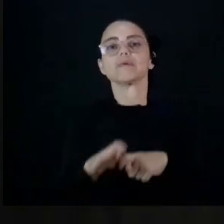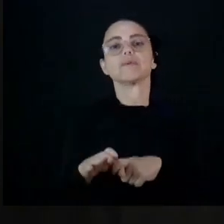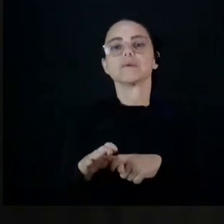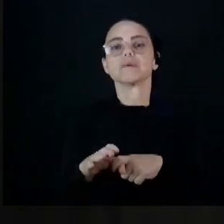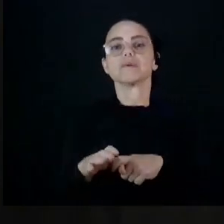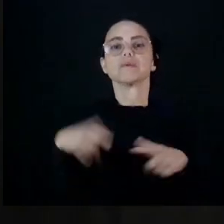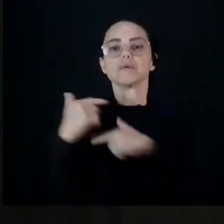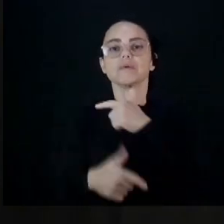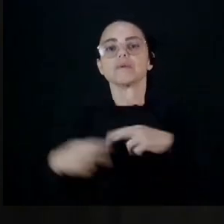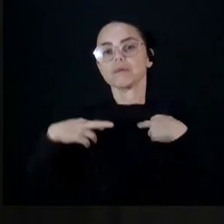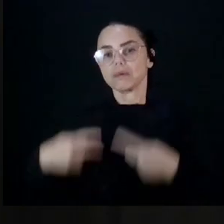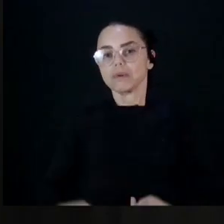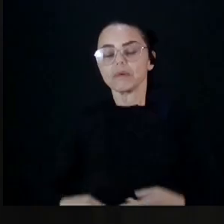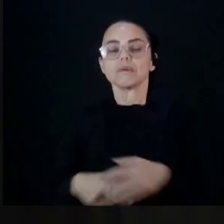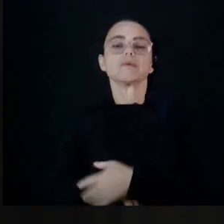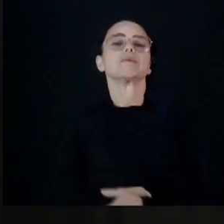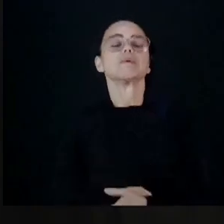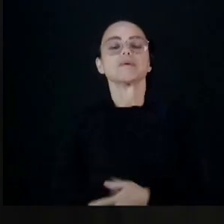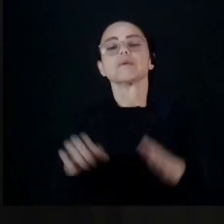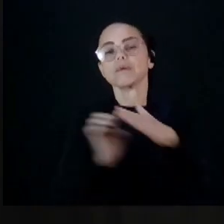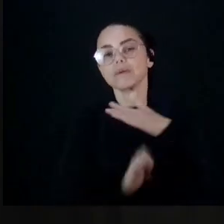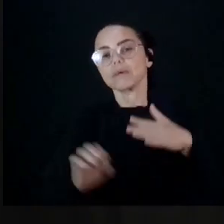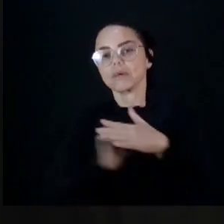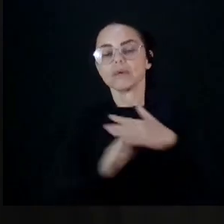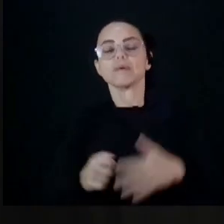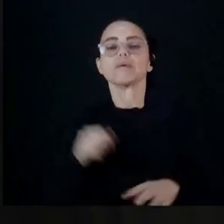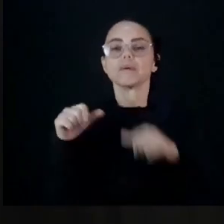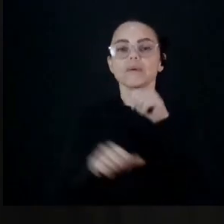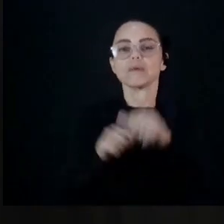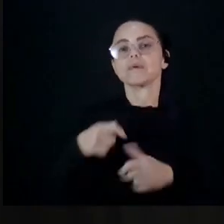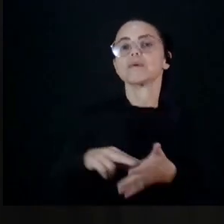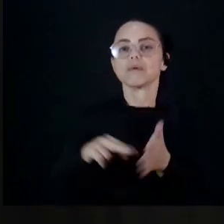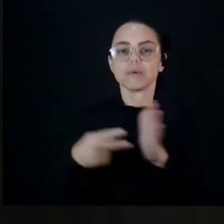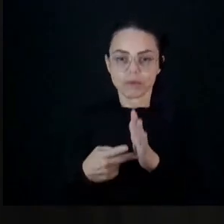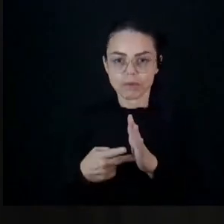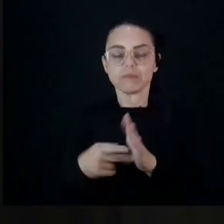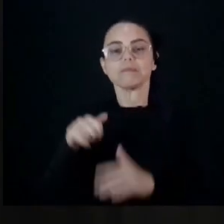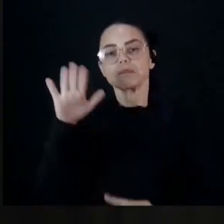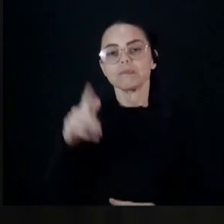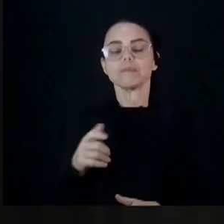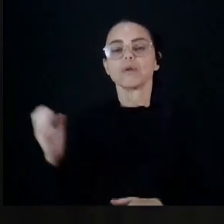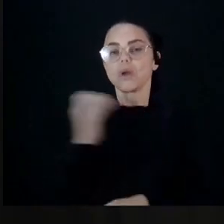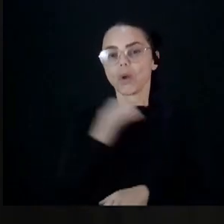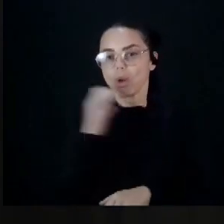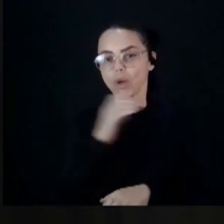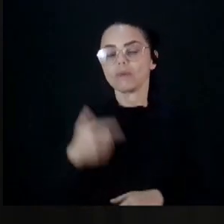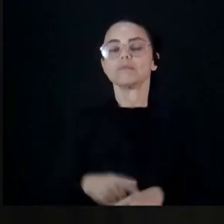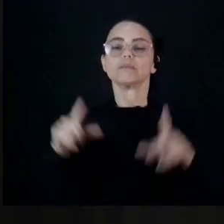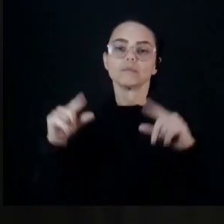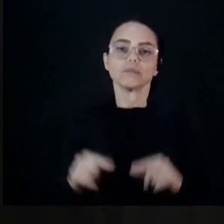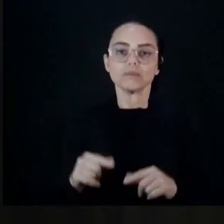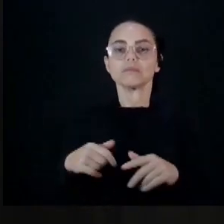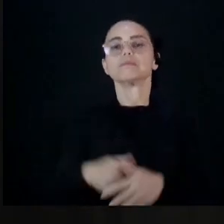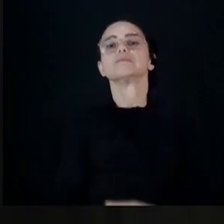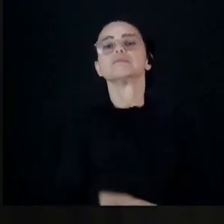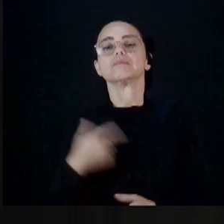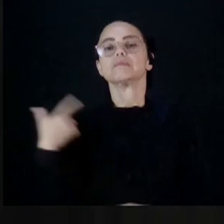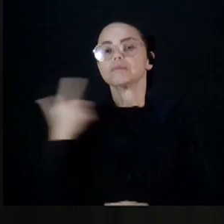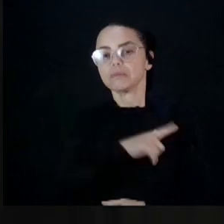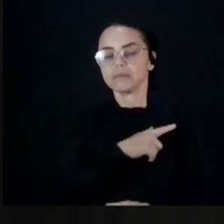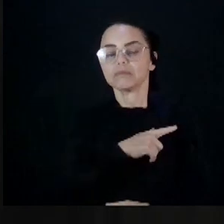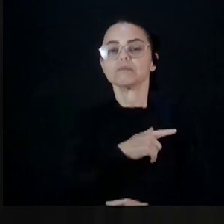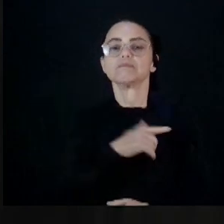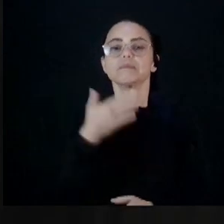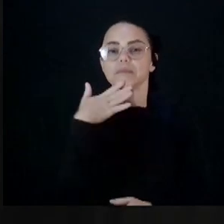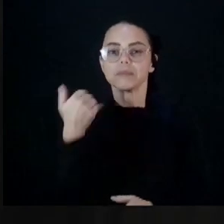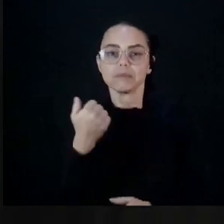humano. Para muitas empresas, essa mudança tem significado mais agilidade, redução de custos e ganho de produtividade.